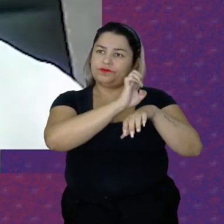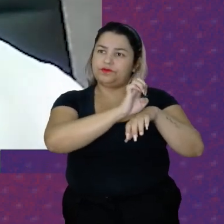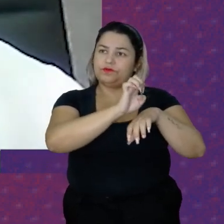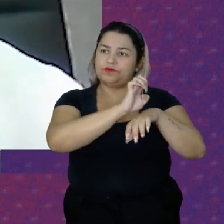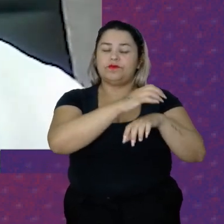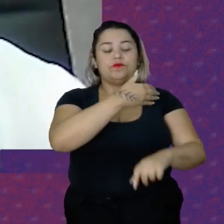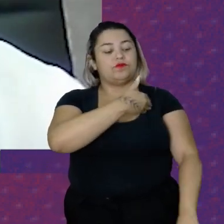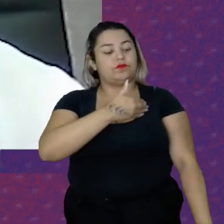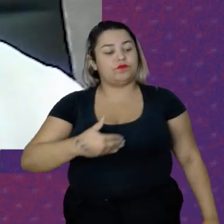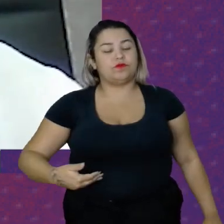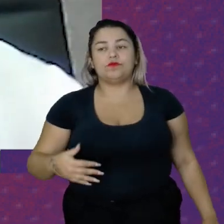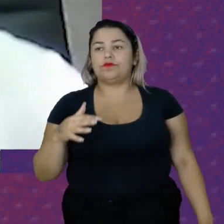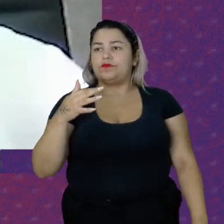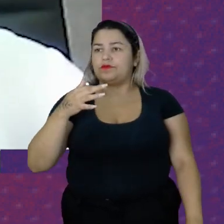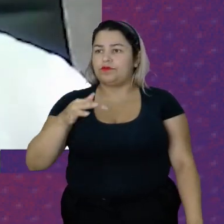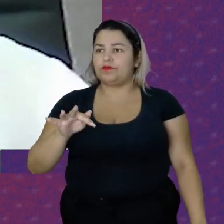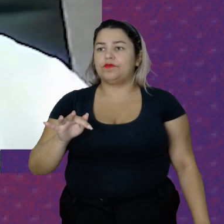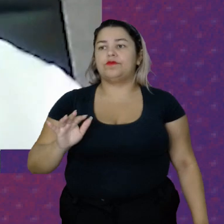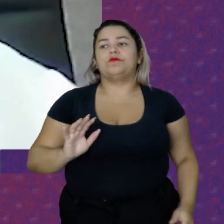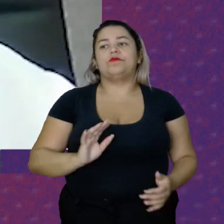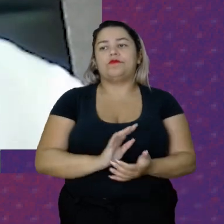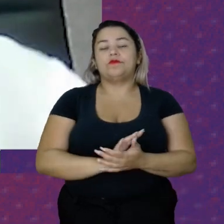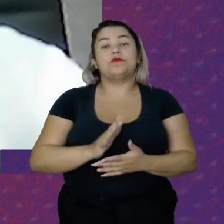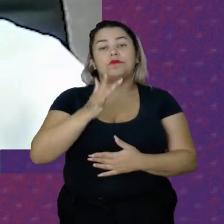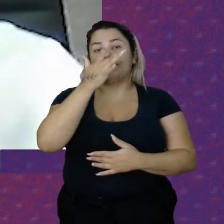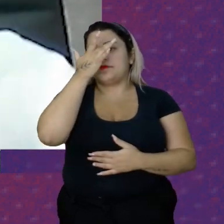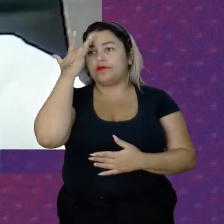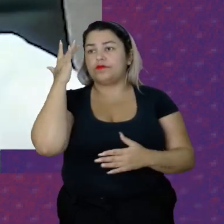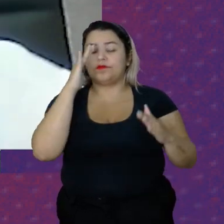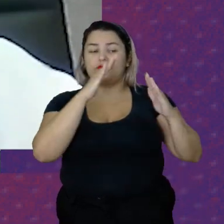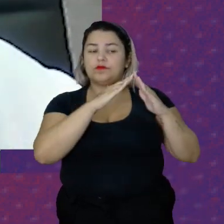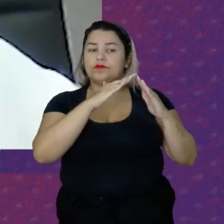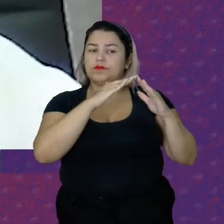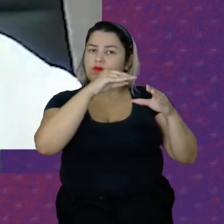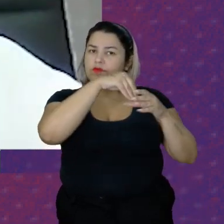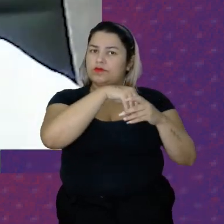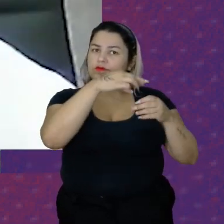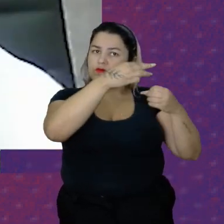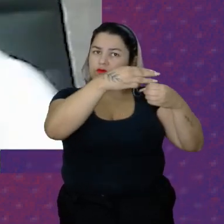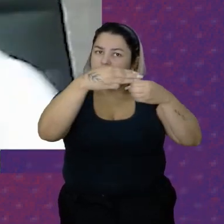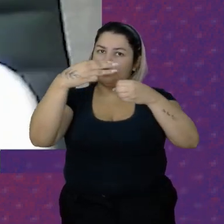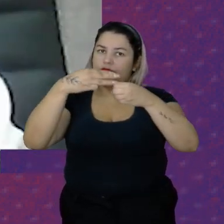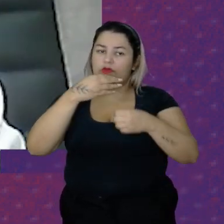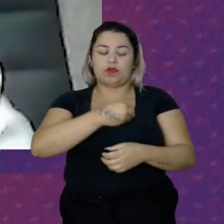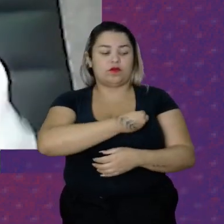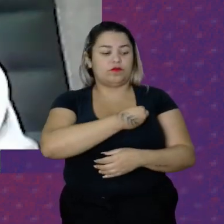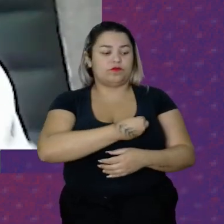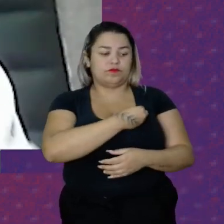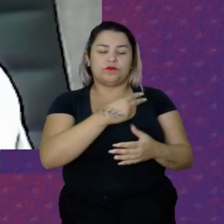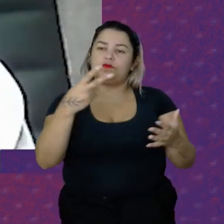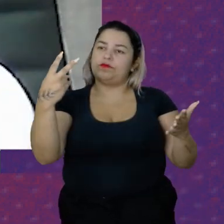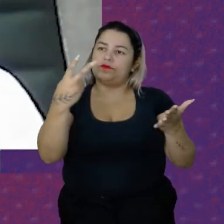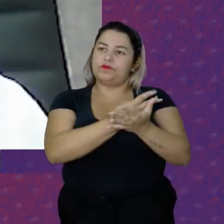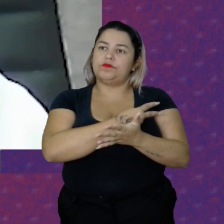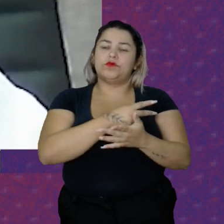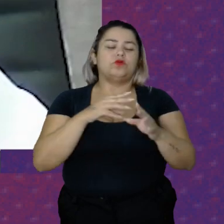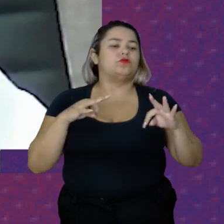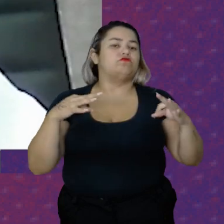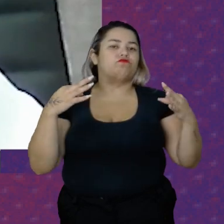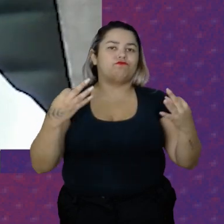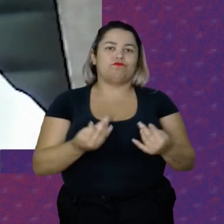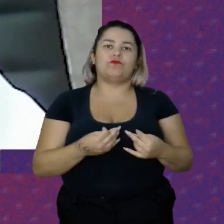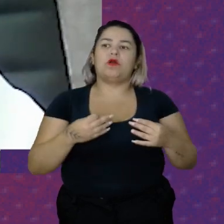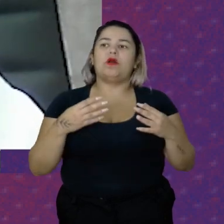governo federal, no governo do Estado, nem no governo federal. As pessoas moram no município, onde a vida acontece. Portanto, tudo recai sobre nós,